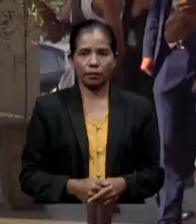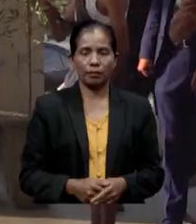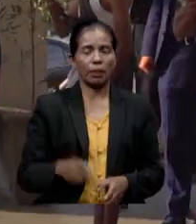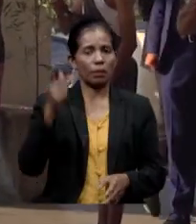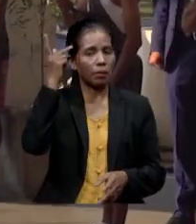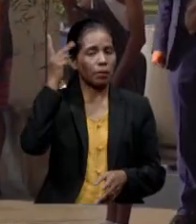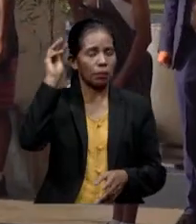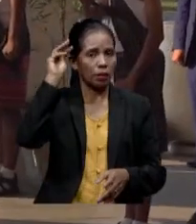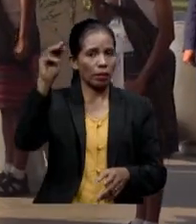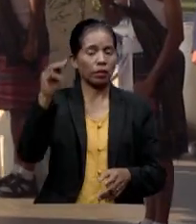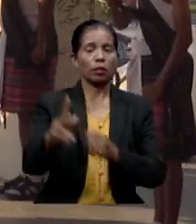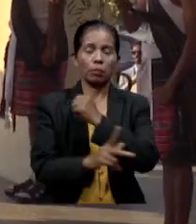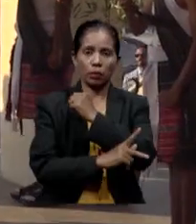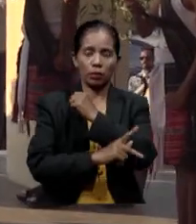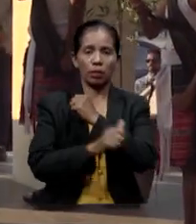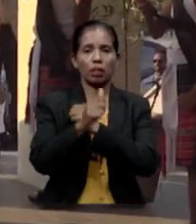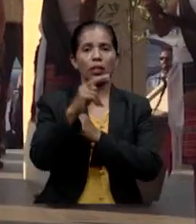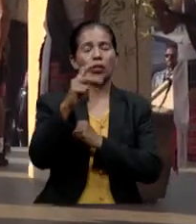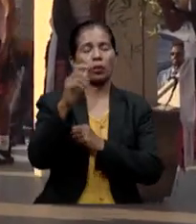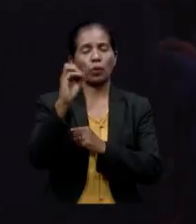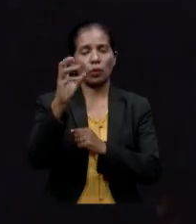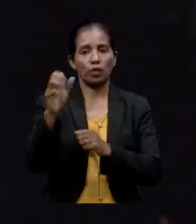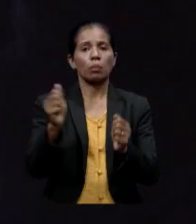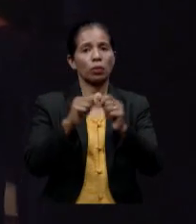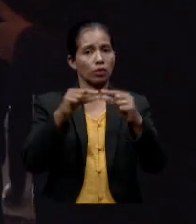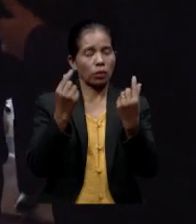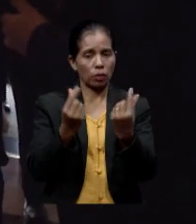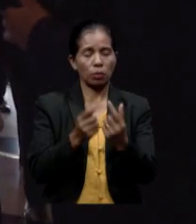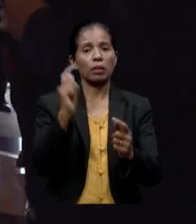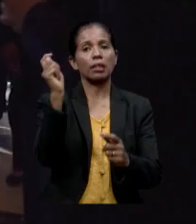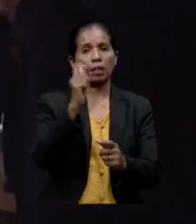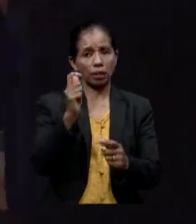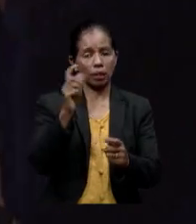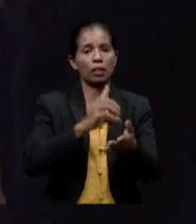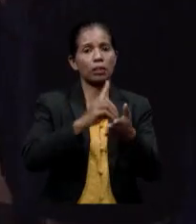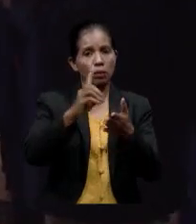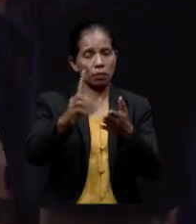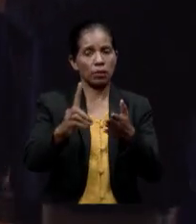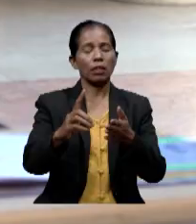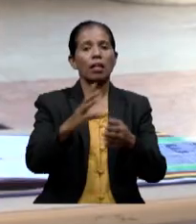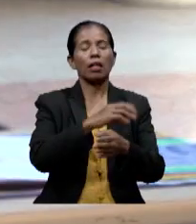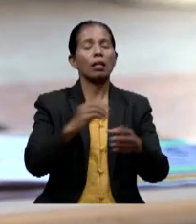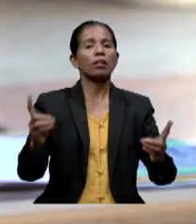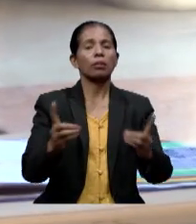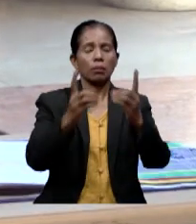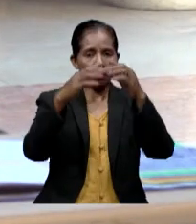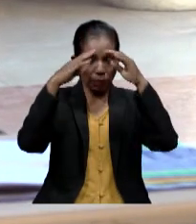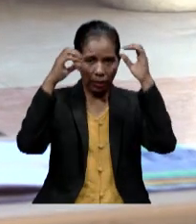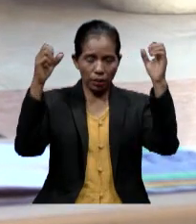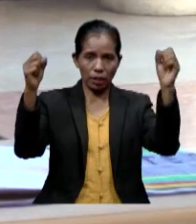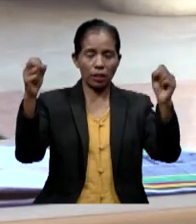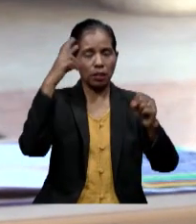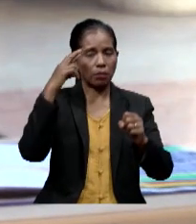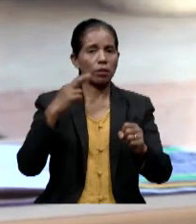Primeiro-ministro Portugal António Costa na delegação terça né, assorumalo o presidente da República José Ramos Horta, onde qualia com a boa